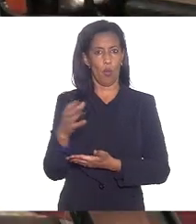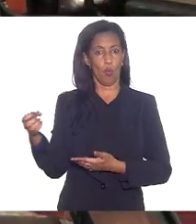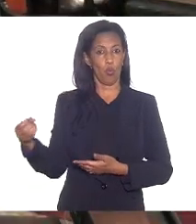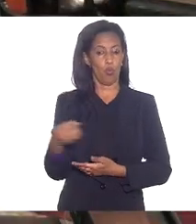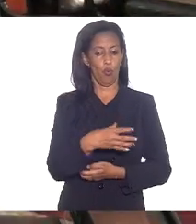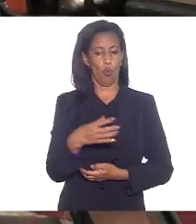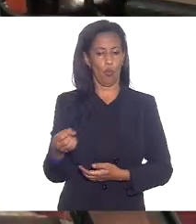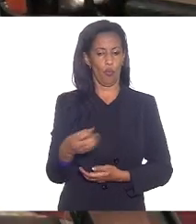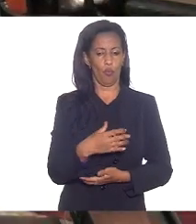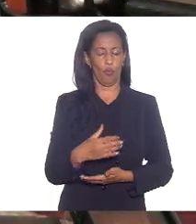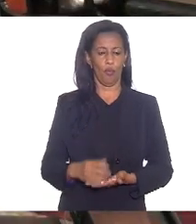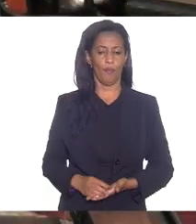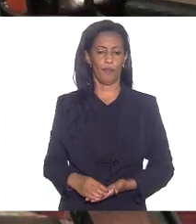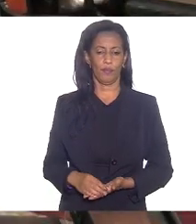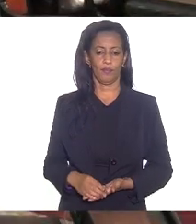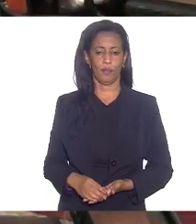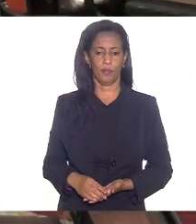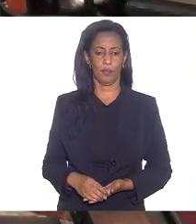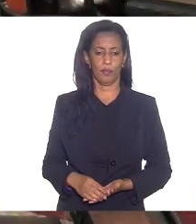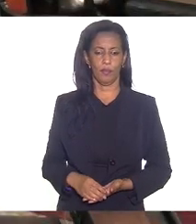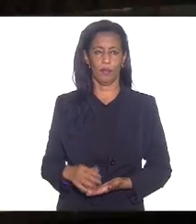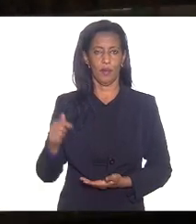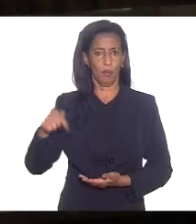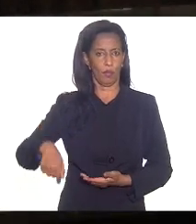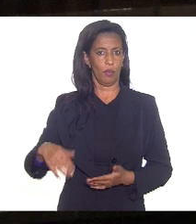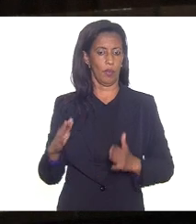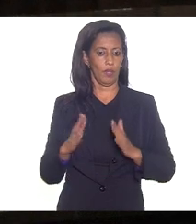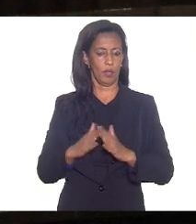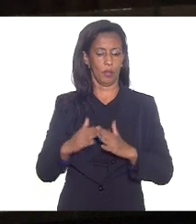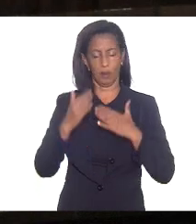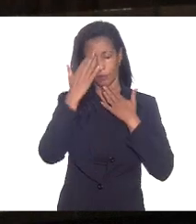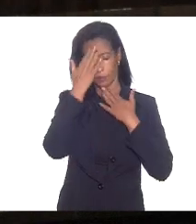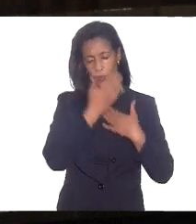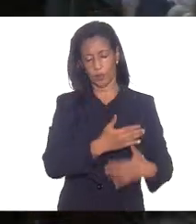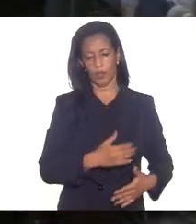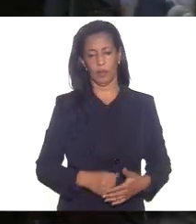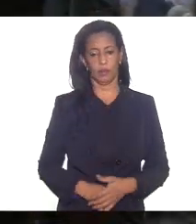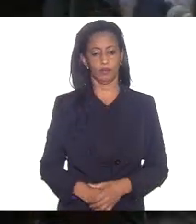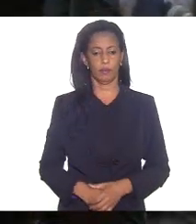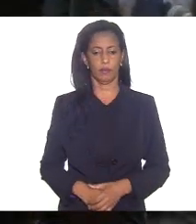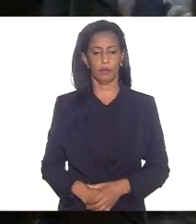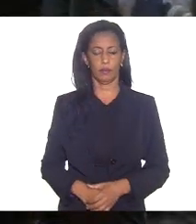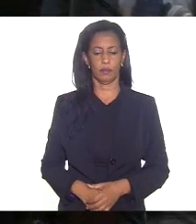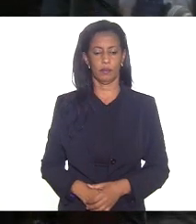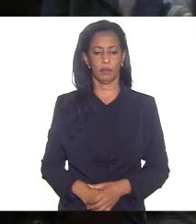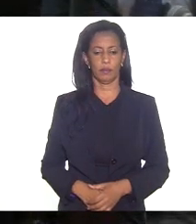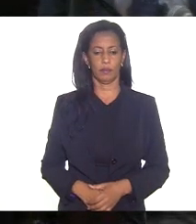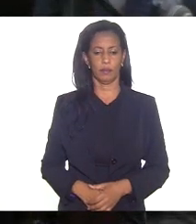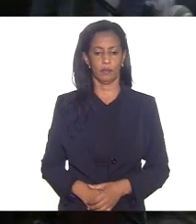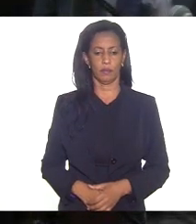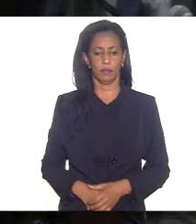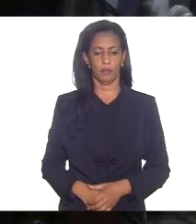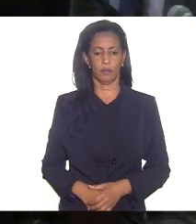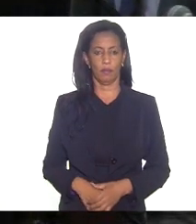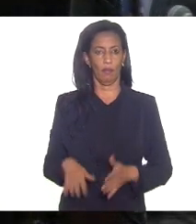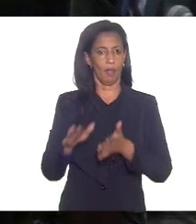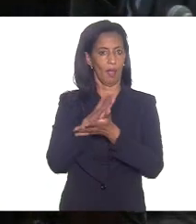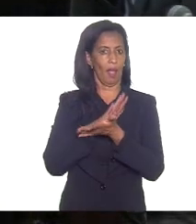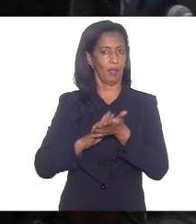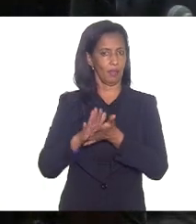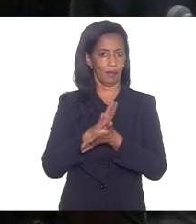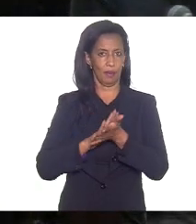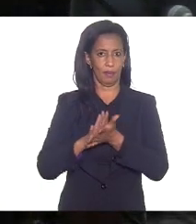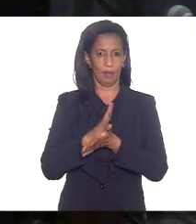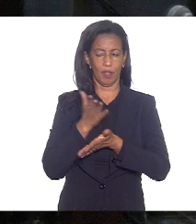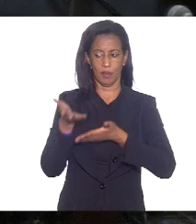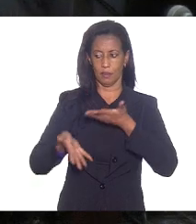concurso público aprovado por esta casa. Muito obrigada. Obrigada, deputado Giovanni Ratinho. Nada mais